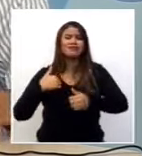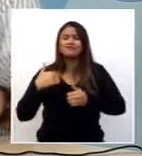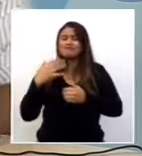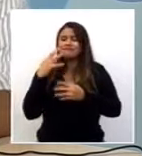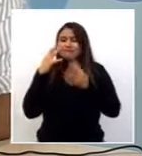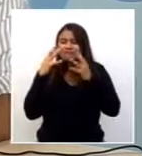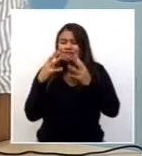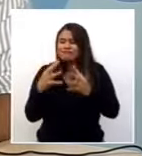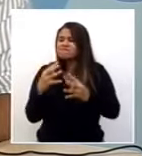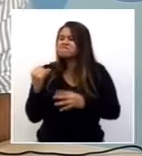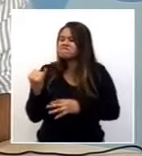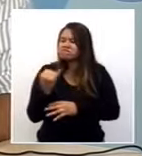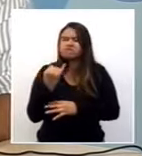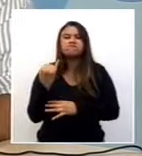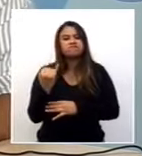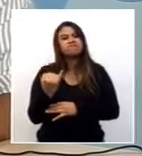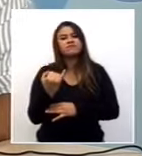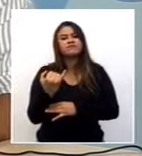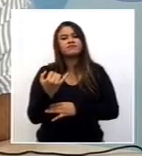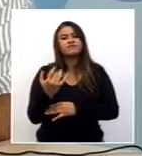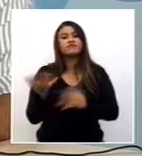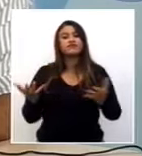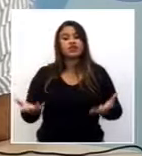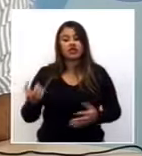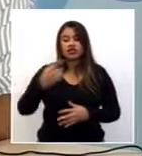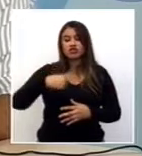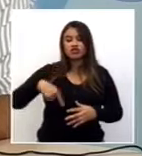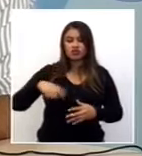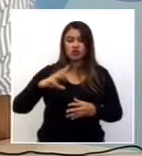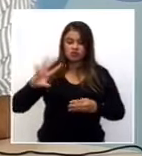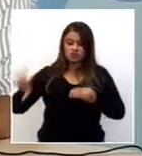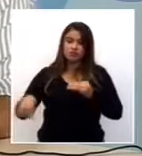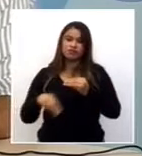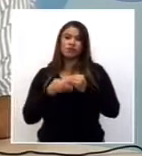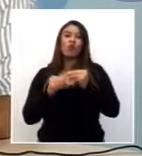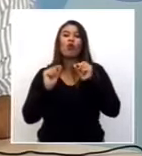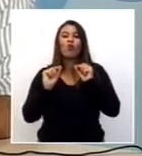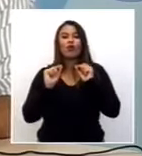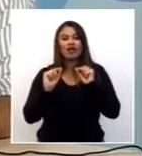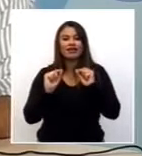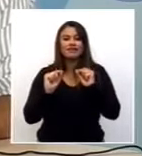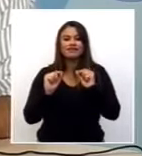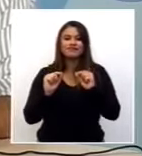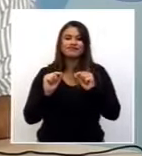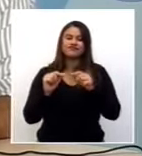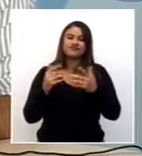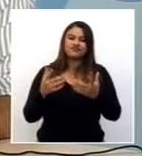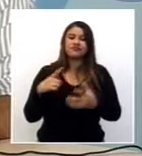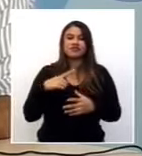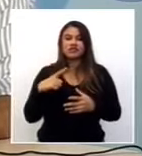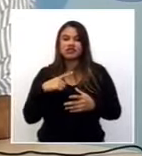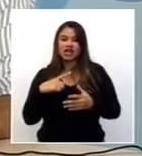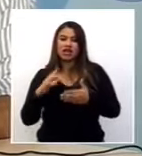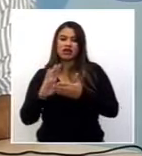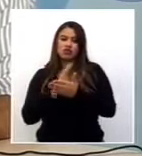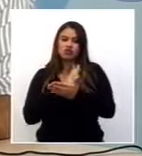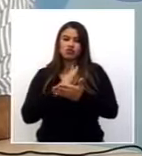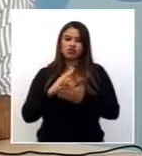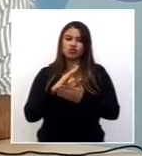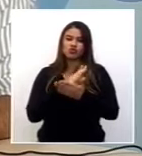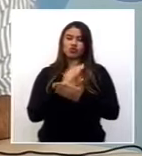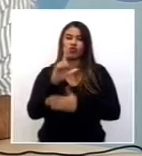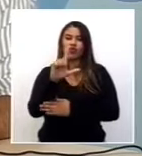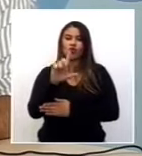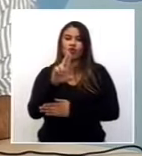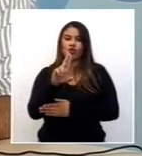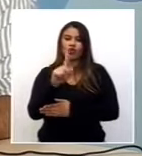E complementando, então, essa fala da professora Gisele, a gente vai colocar aqui umas ponderações aí do Cipriano Carlos